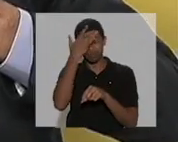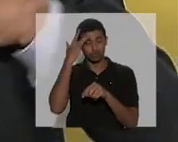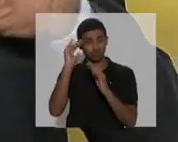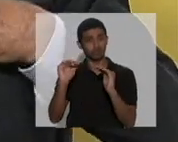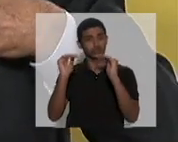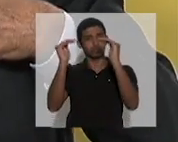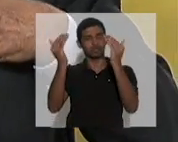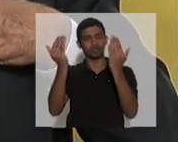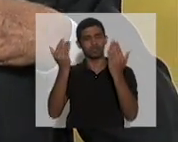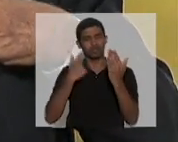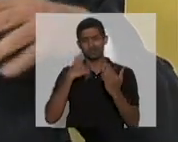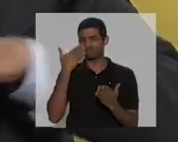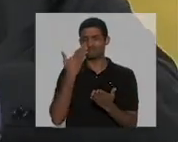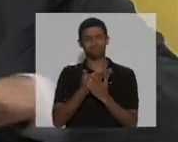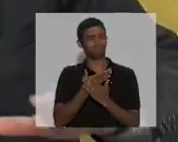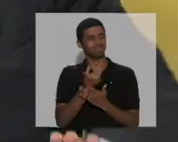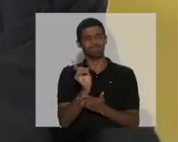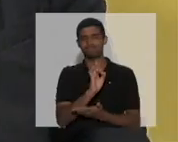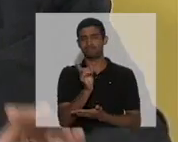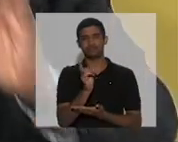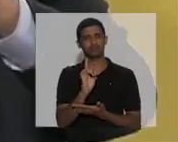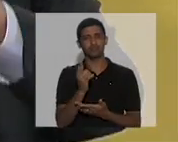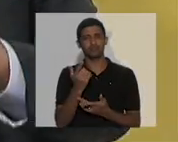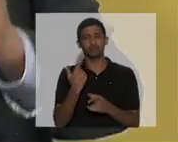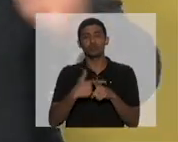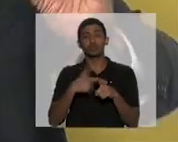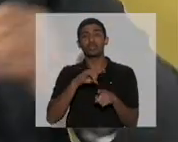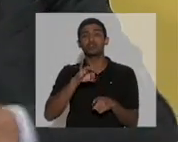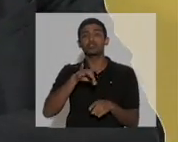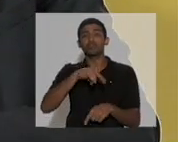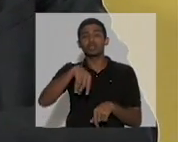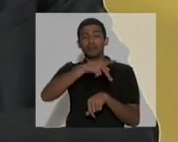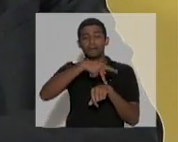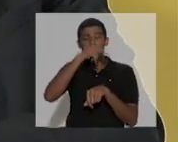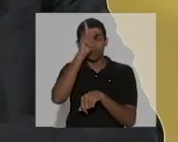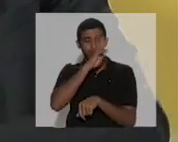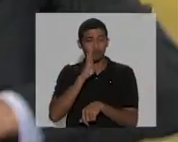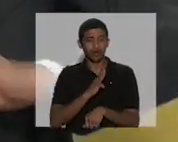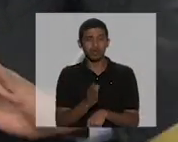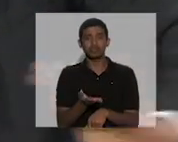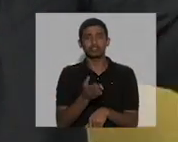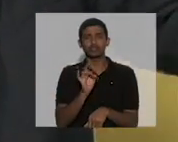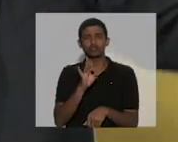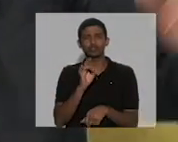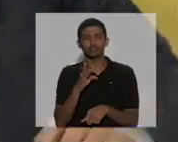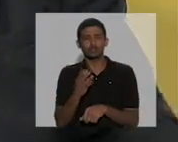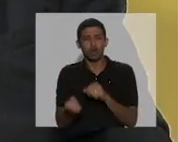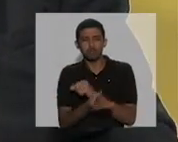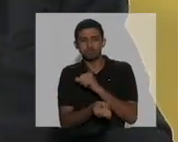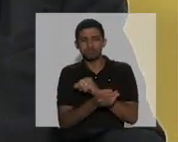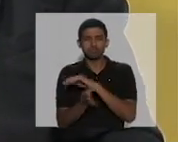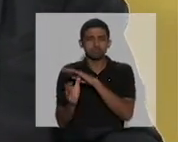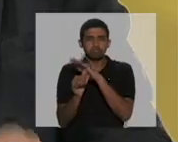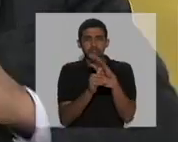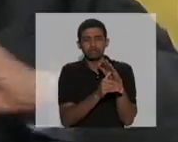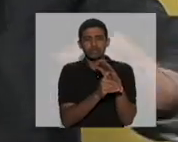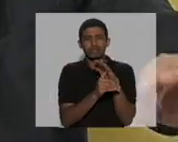não posso acreditar, não posso, que só o Brasil tenha